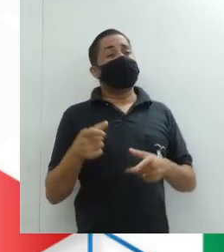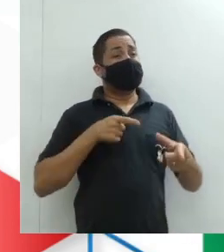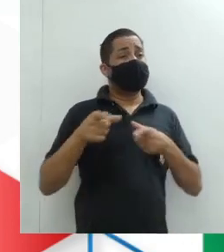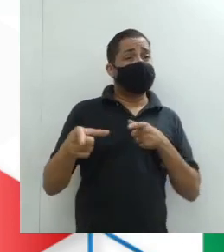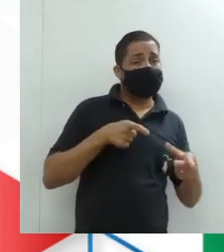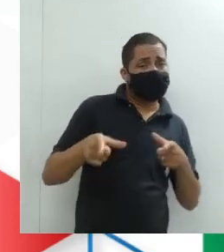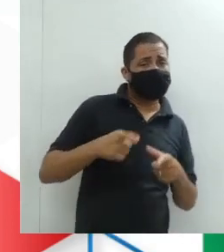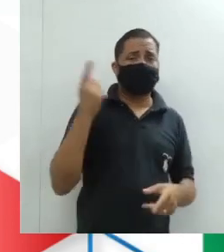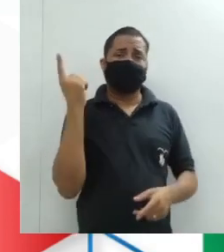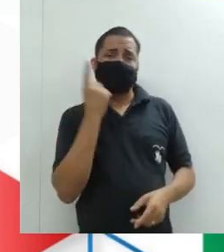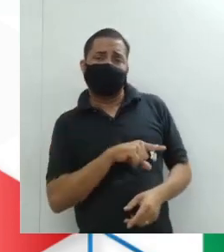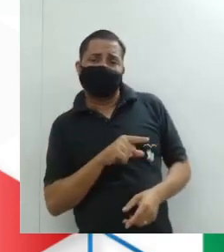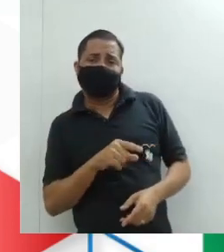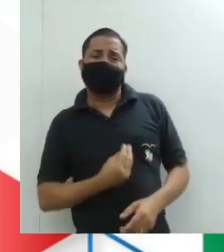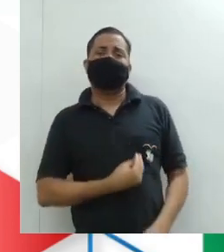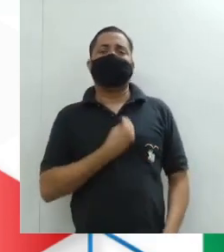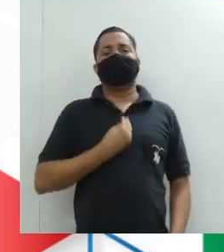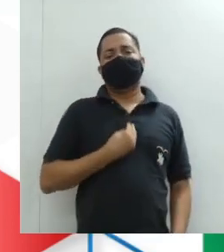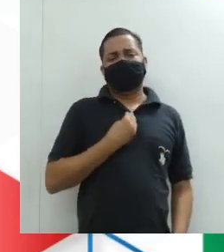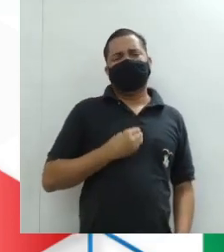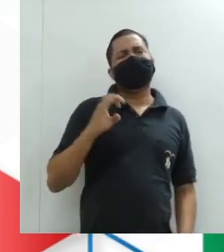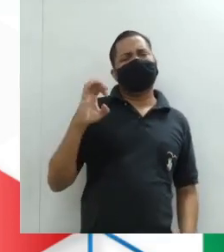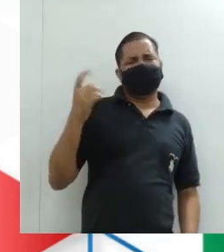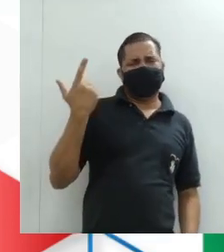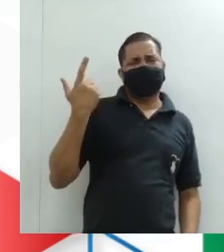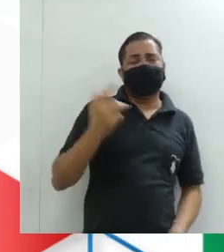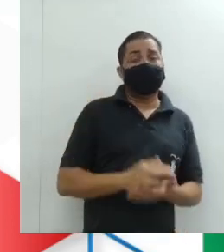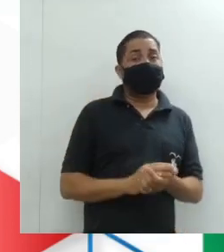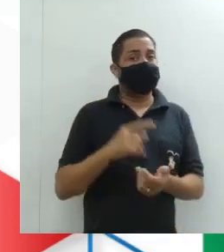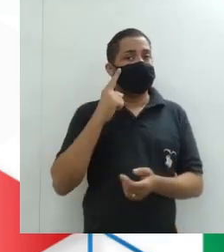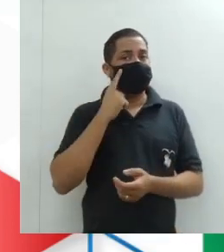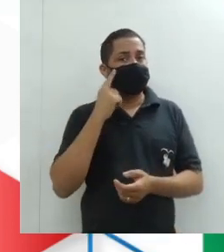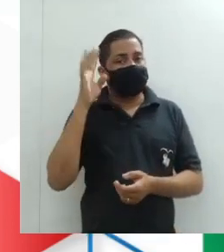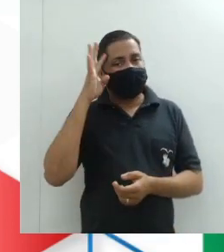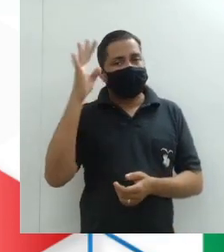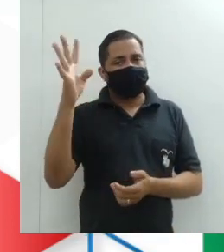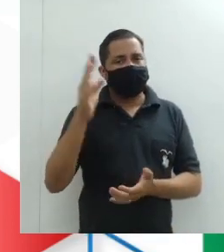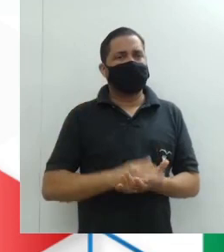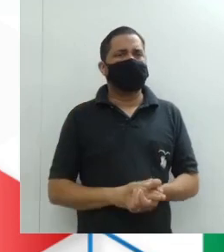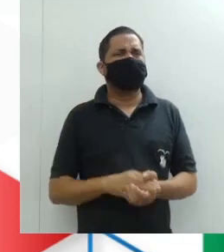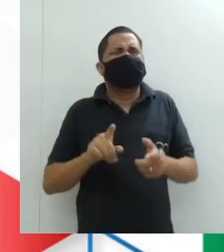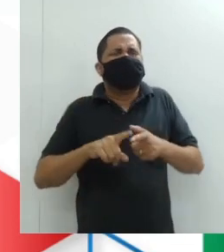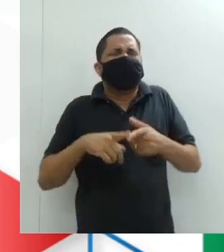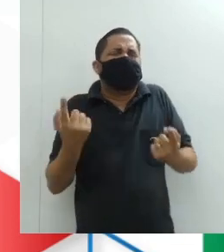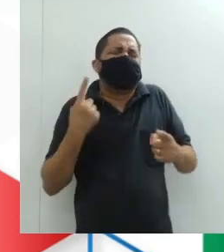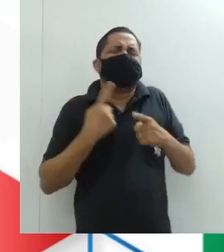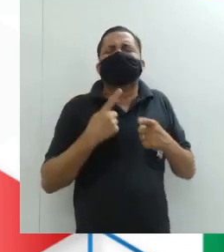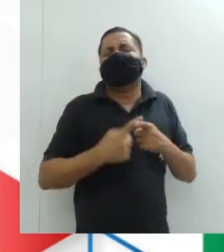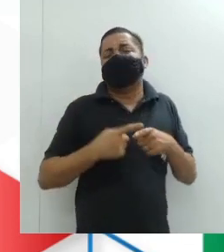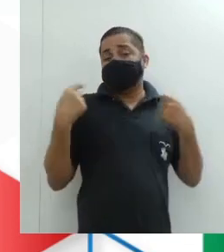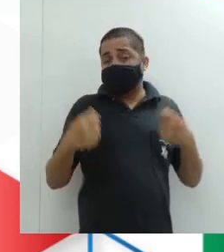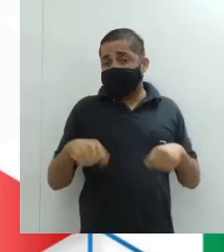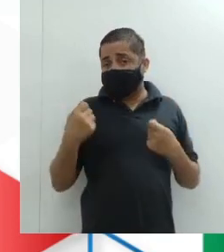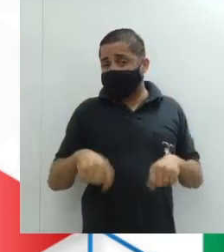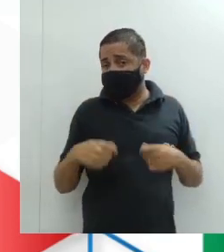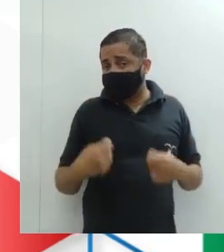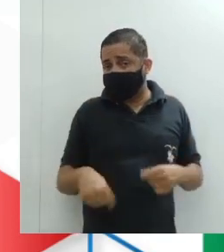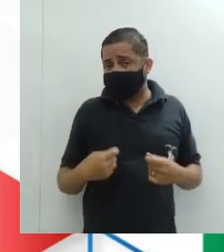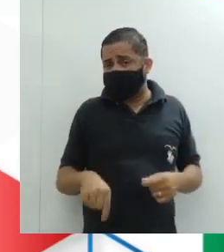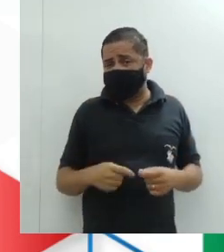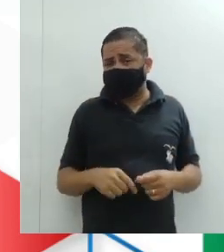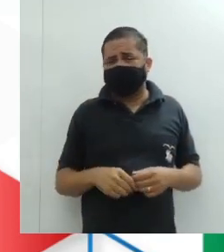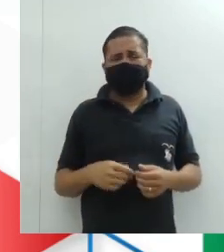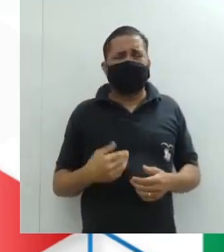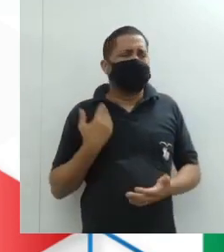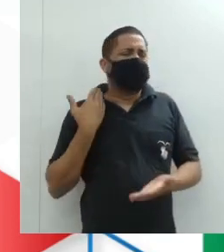trabalhar para ganhar a vida. Claro, aí vem a reflexão. Mas por que é preciso